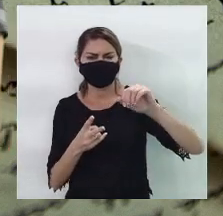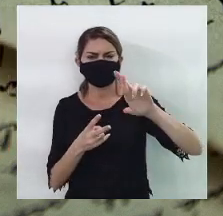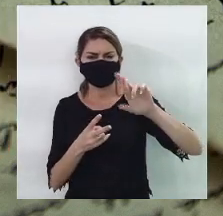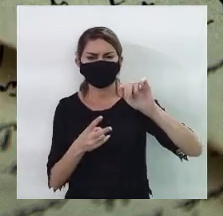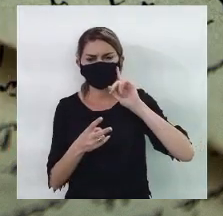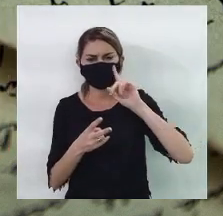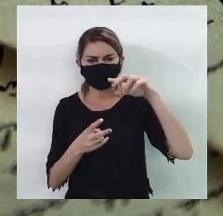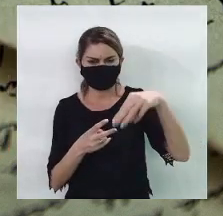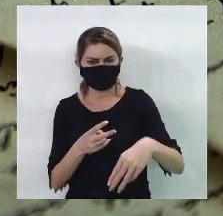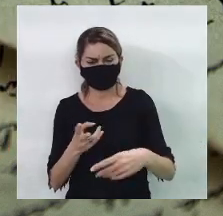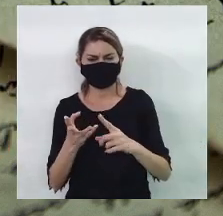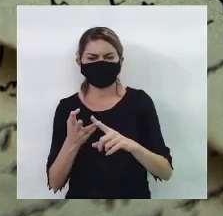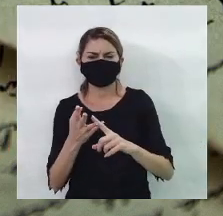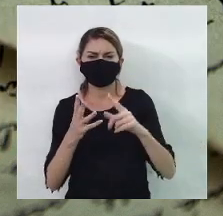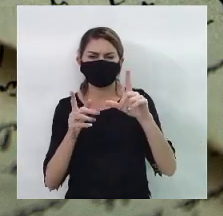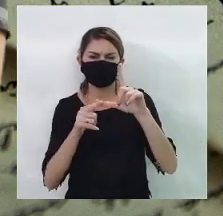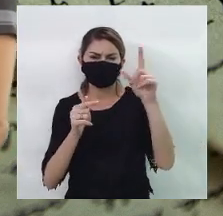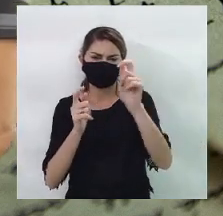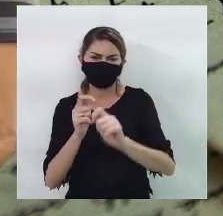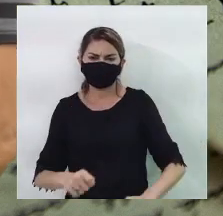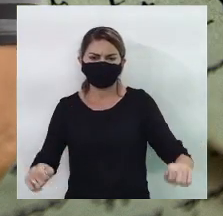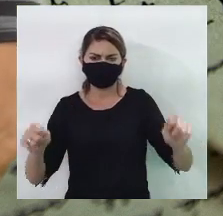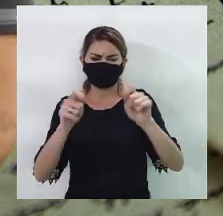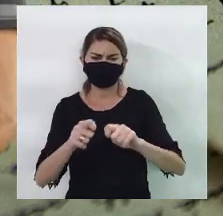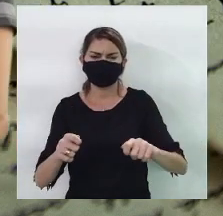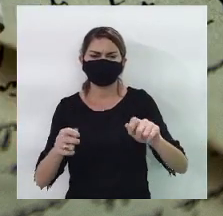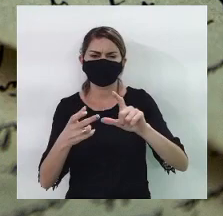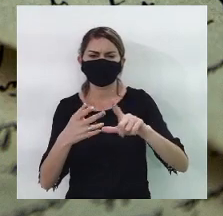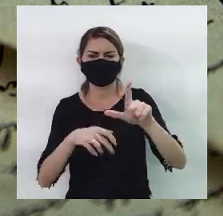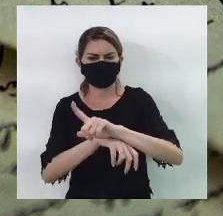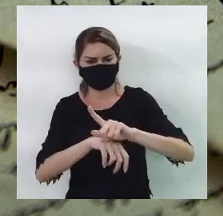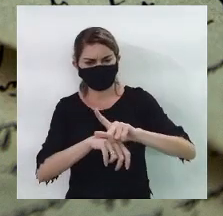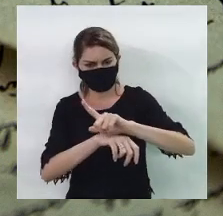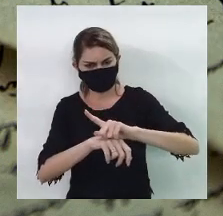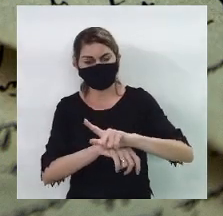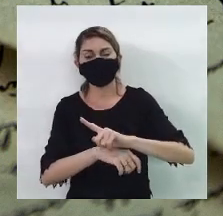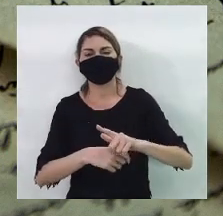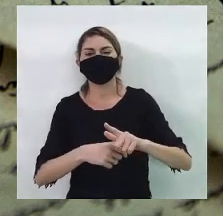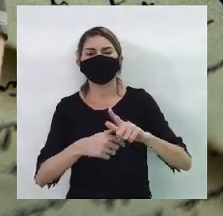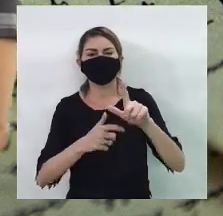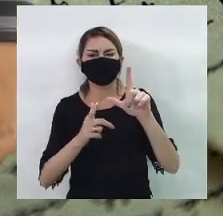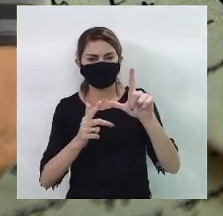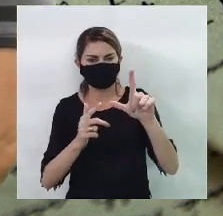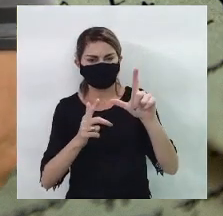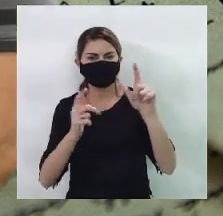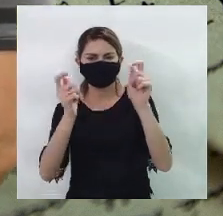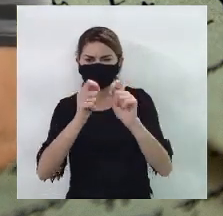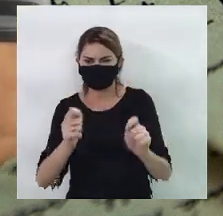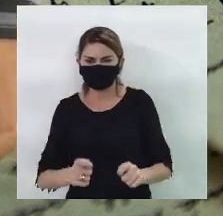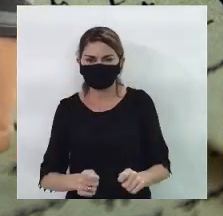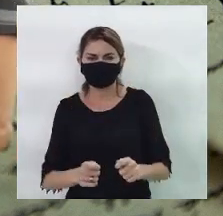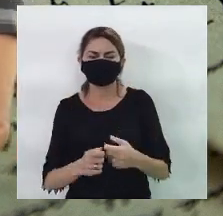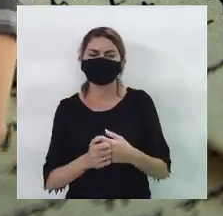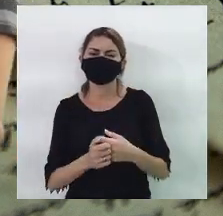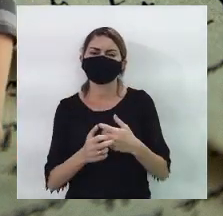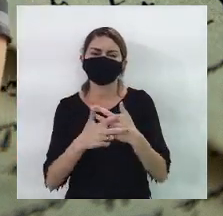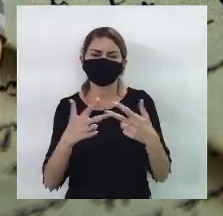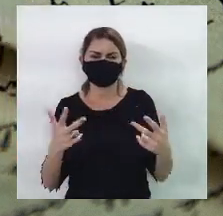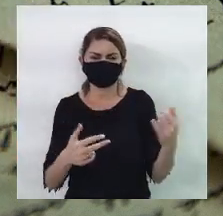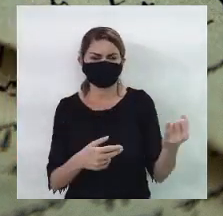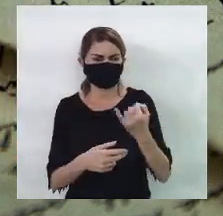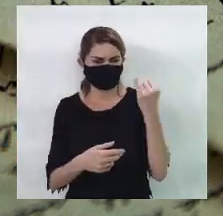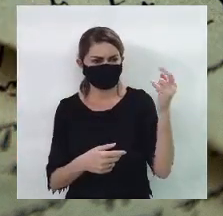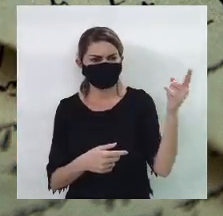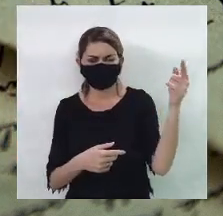de Letras e Artes e à Academia Limoeirense de Letras e Artes. Professor, uma coisa importante, o professor